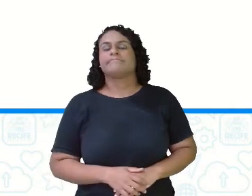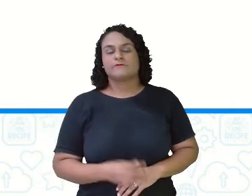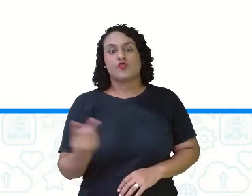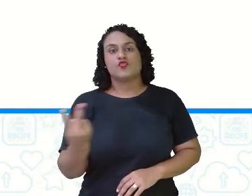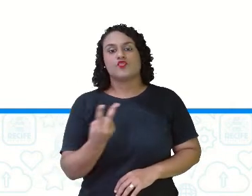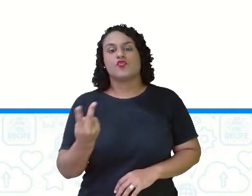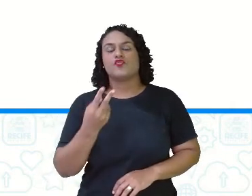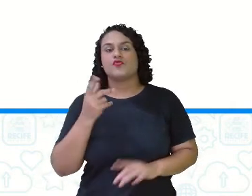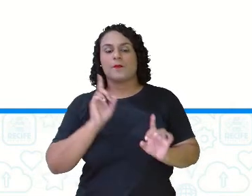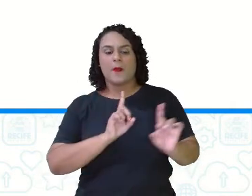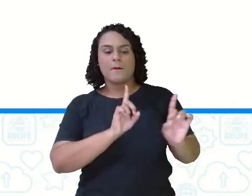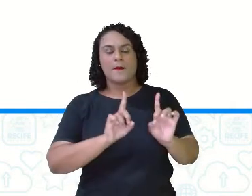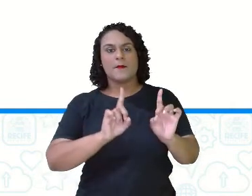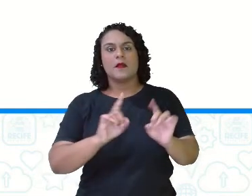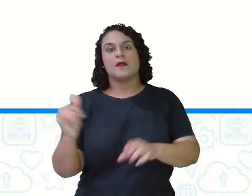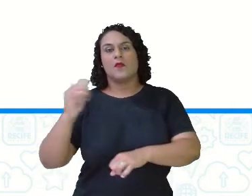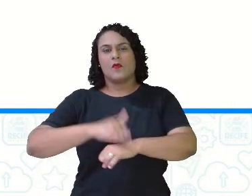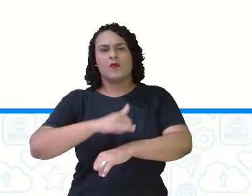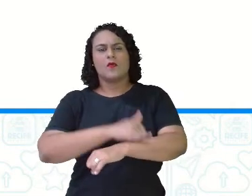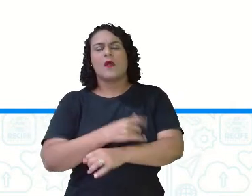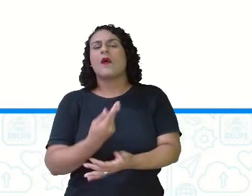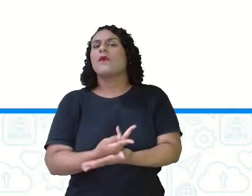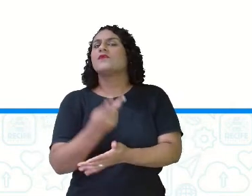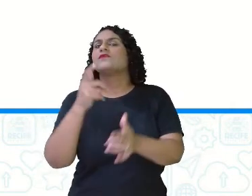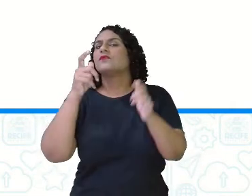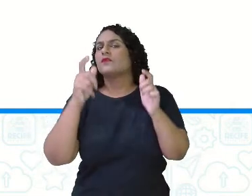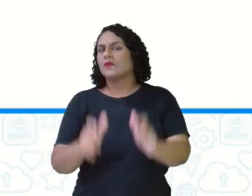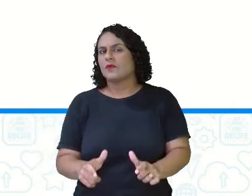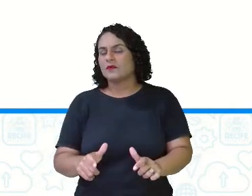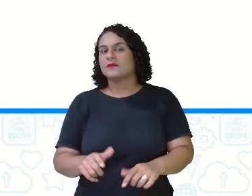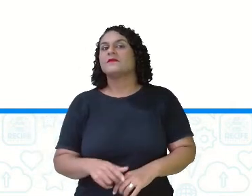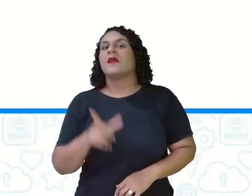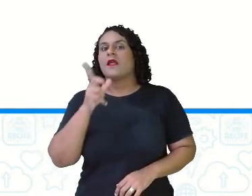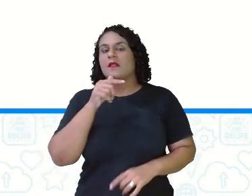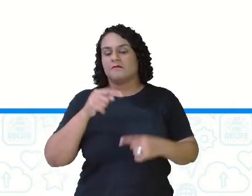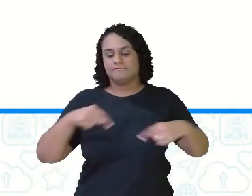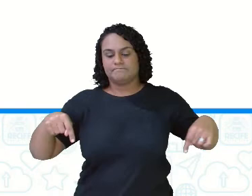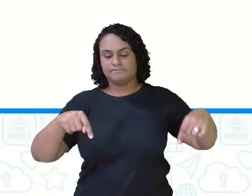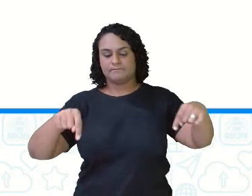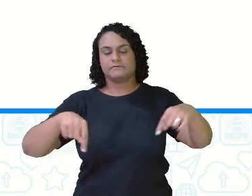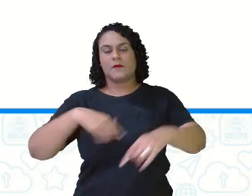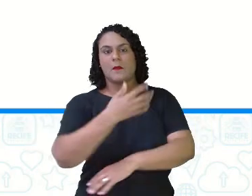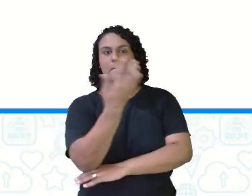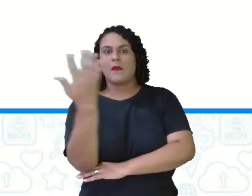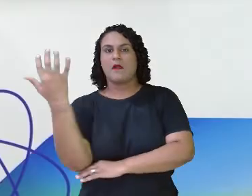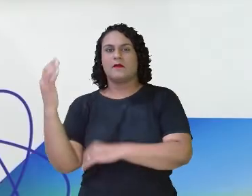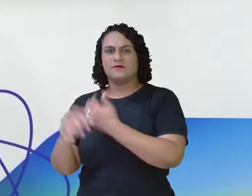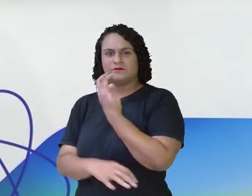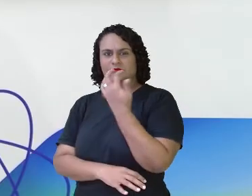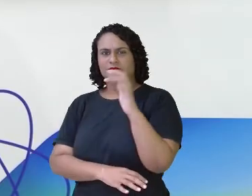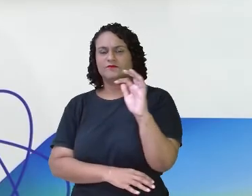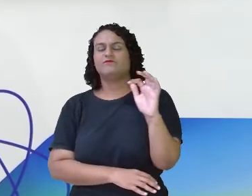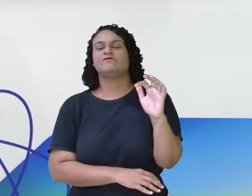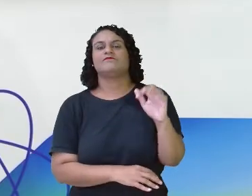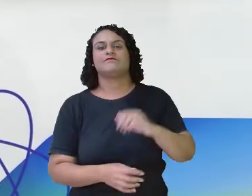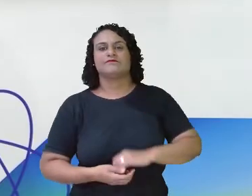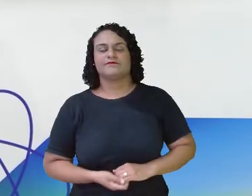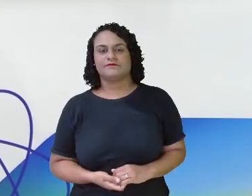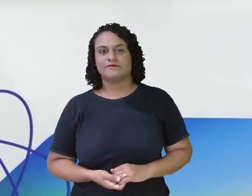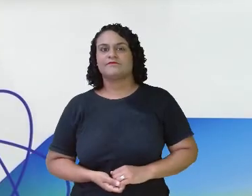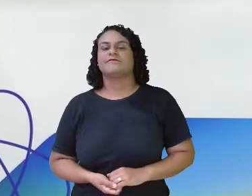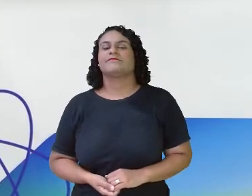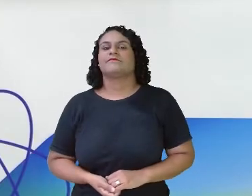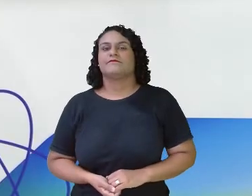se passou ali na lagoa, naquela situação na natureza. A professora engasgou, quase que não sai, mas saiu.